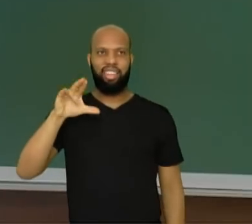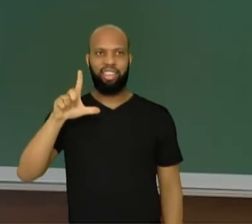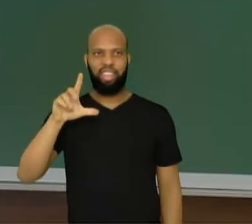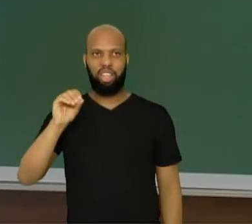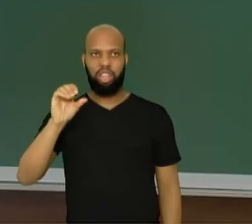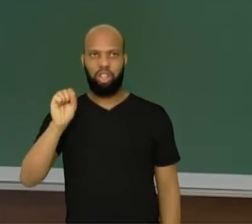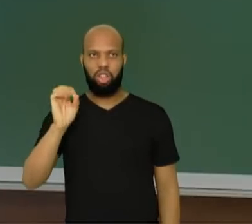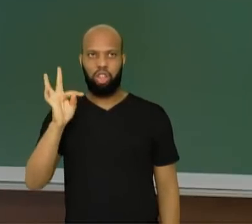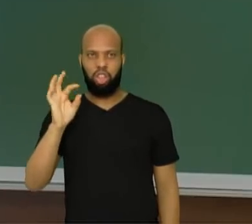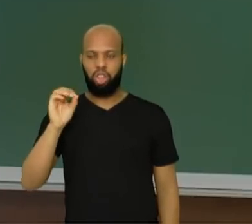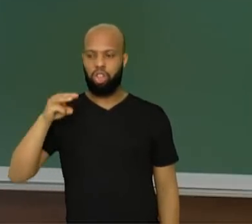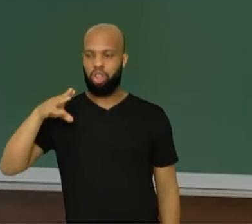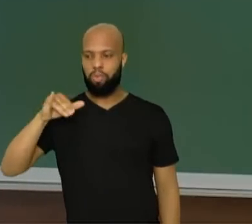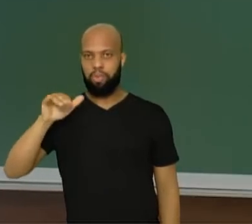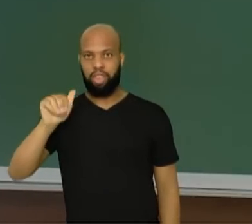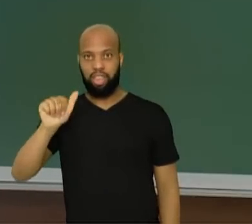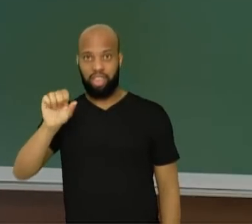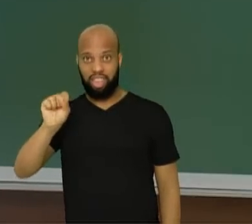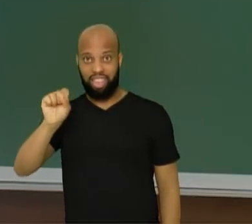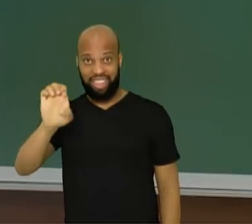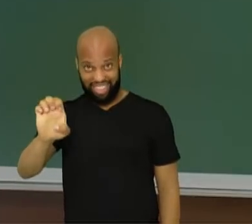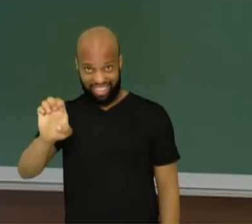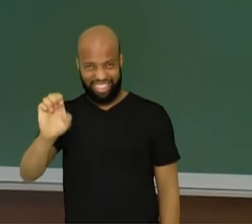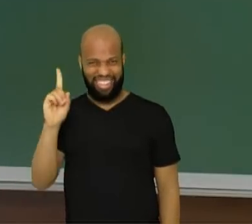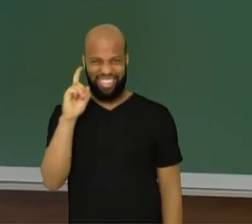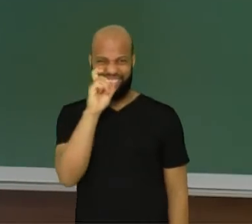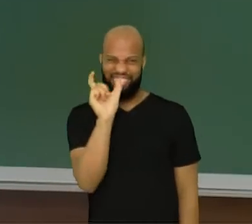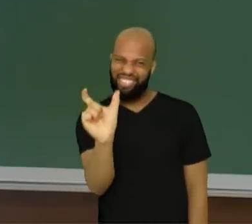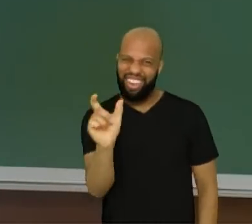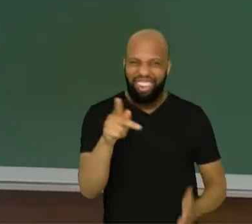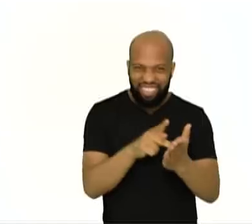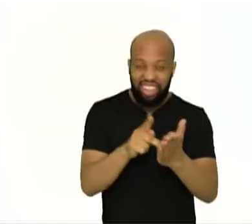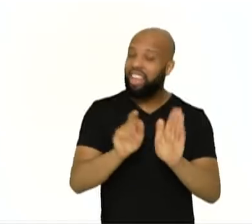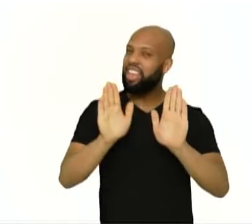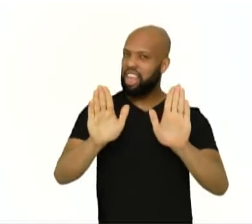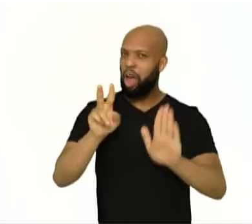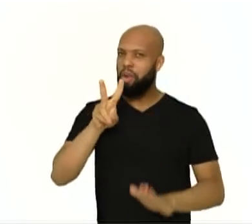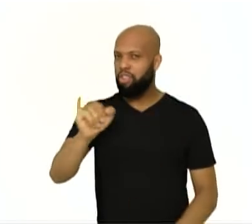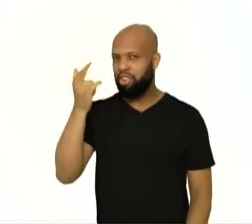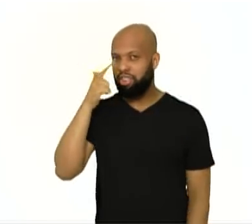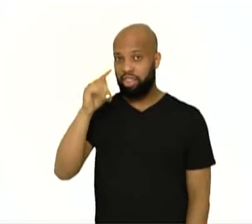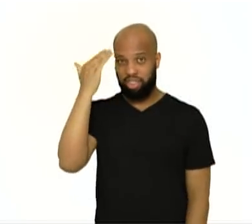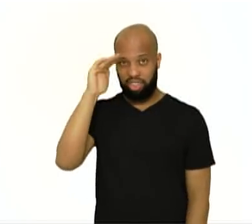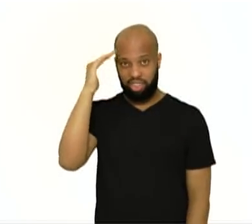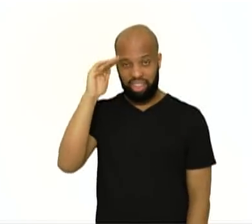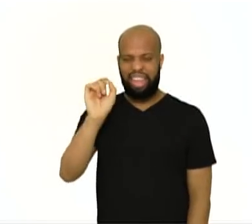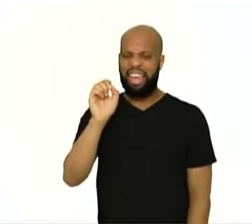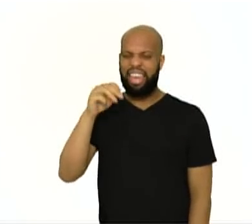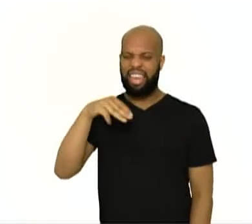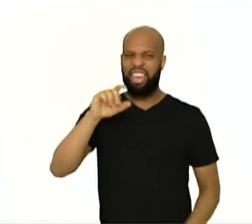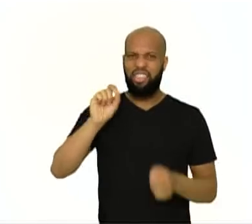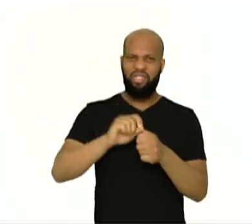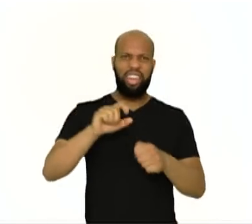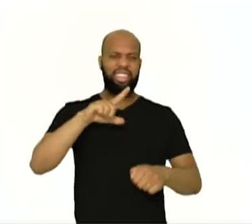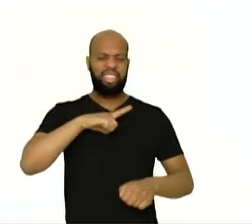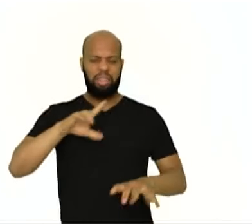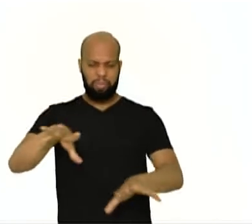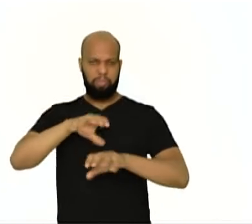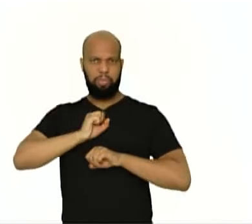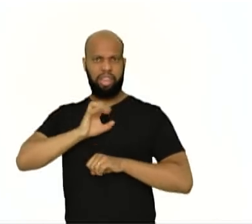vamos ver que não é tão complicado de compreender. Quem causa esta doença podem ser dois seres.